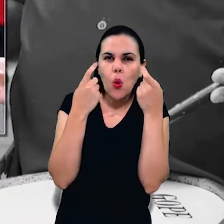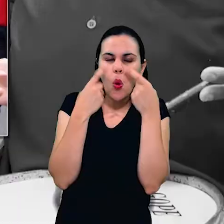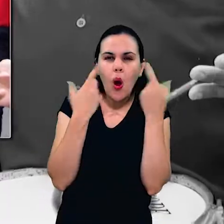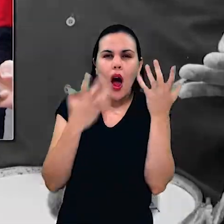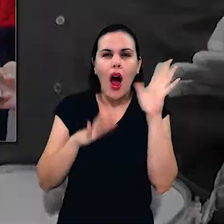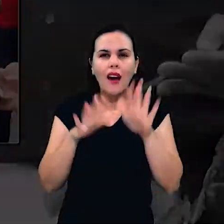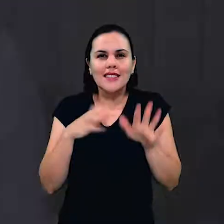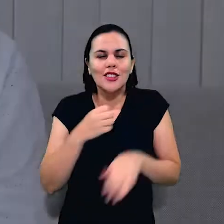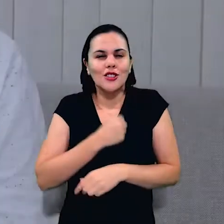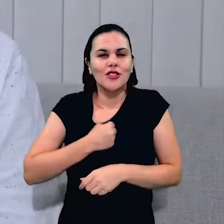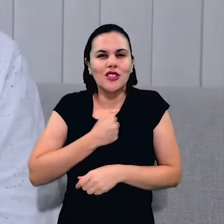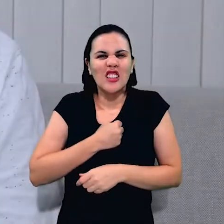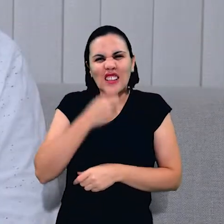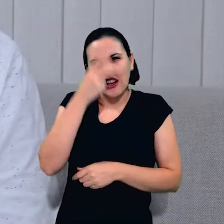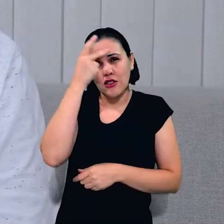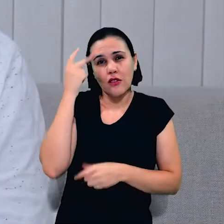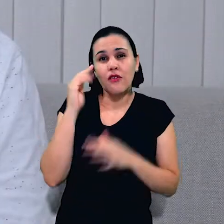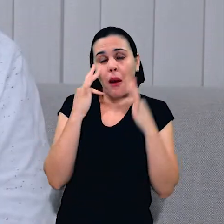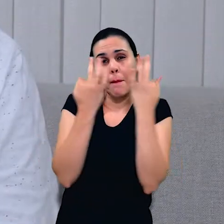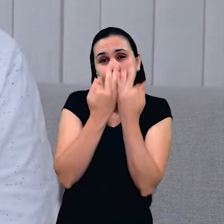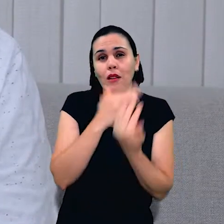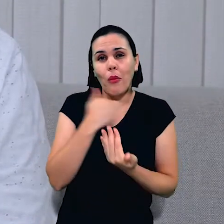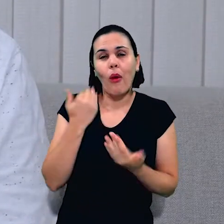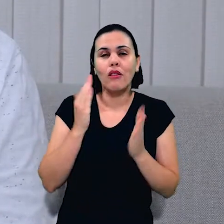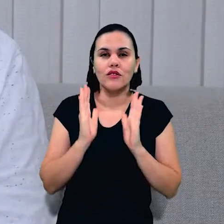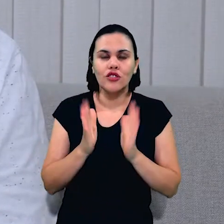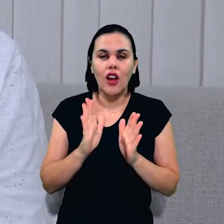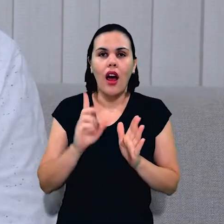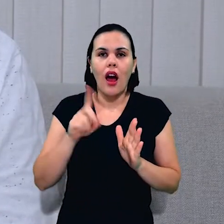chorando, sente saudade dos entes queridos.